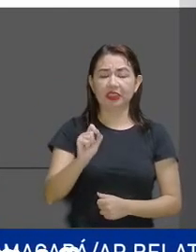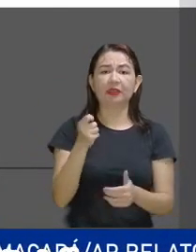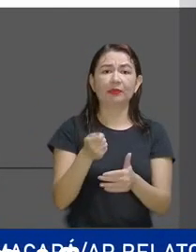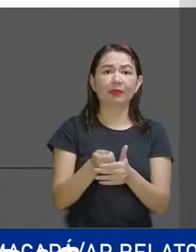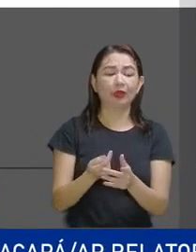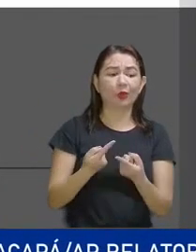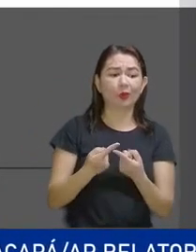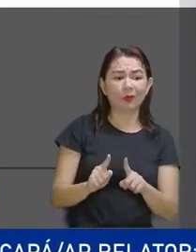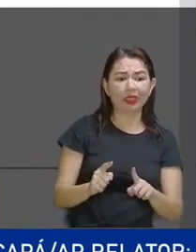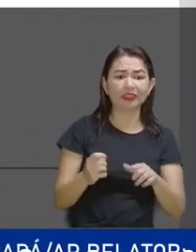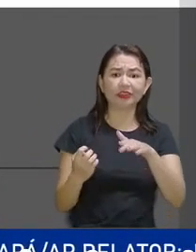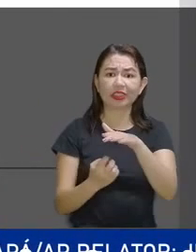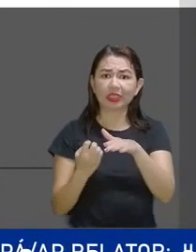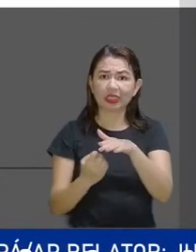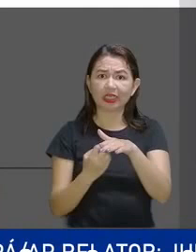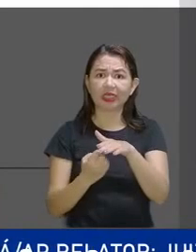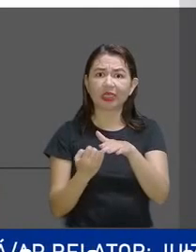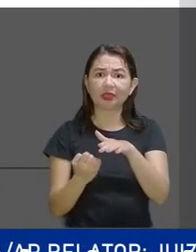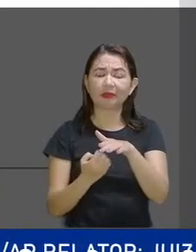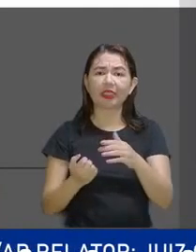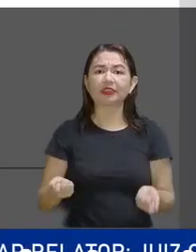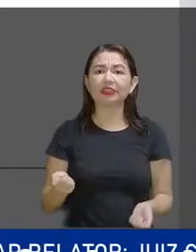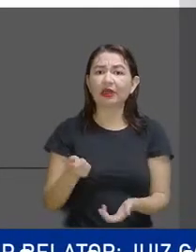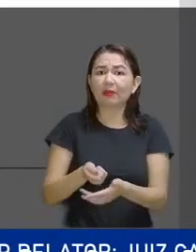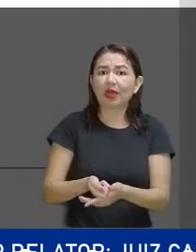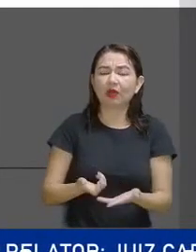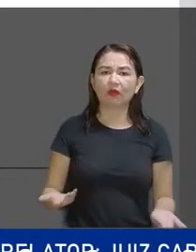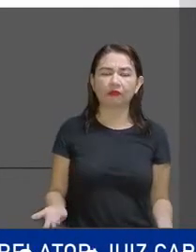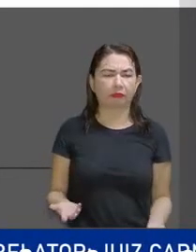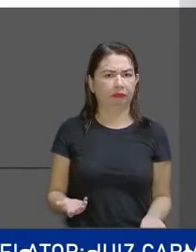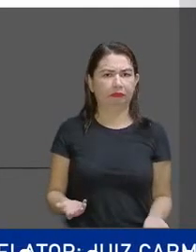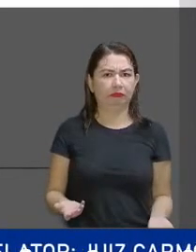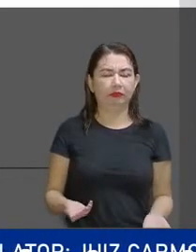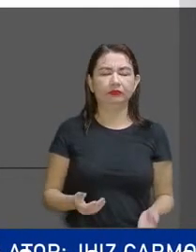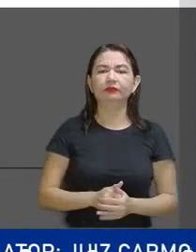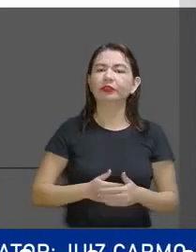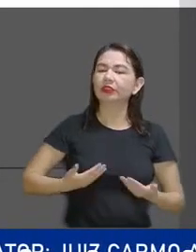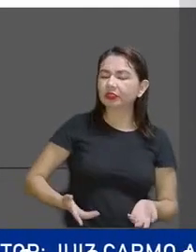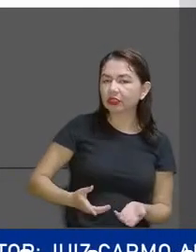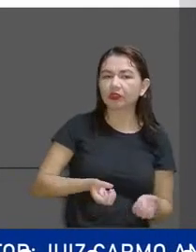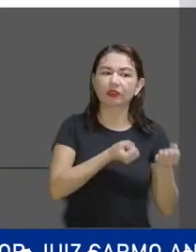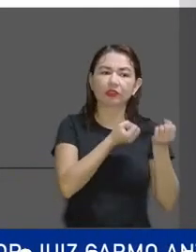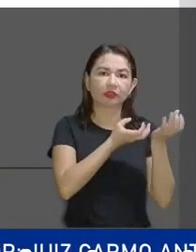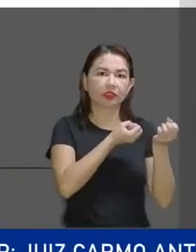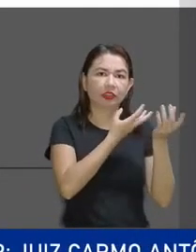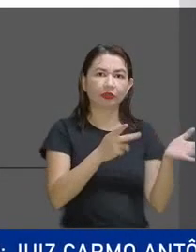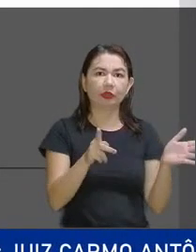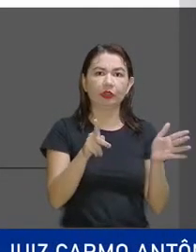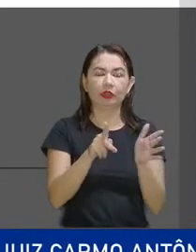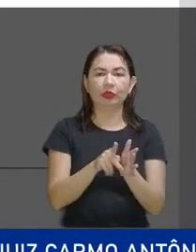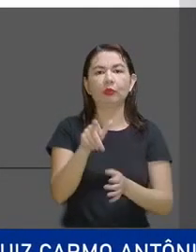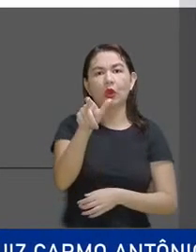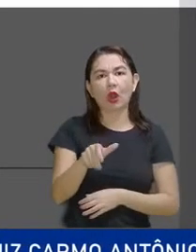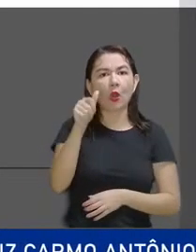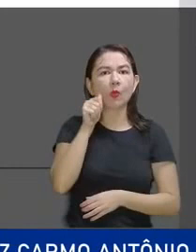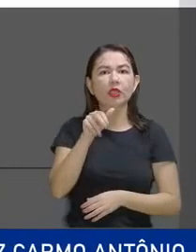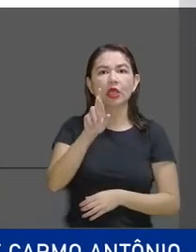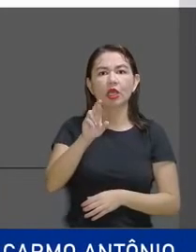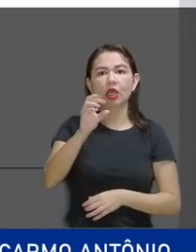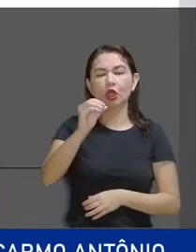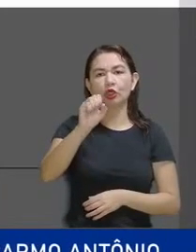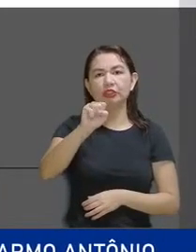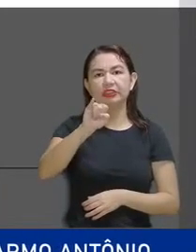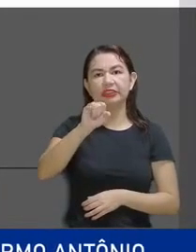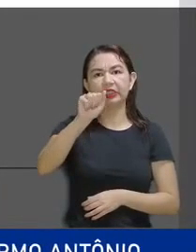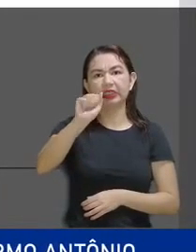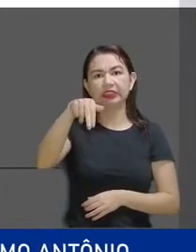própria instituição. Ainda sobre a aquisição das cestas básicas, anote-se que, em depoimento prestado por Rosiane da Costa Santana, que se apresentou